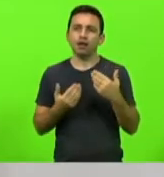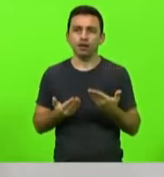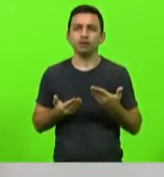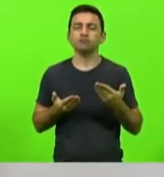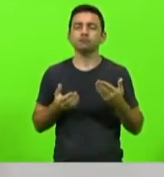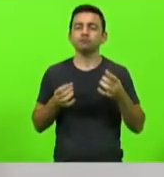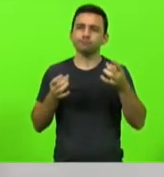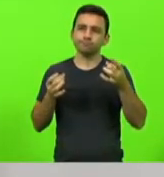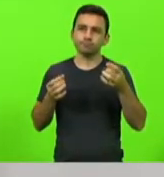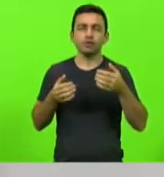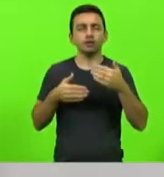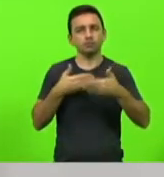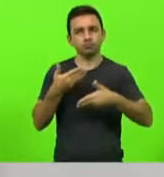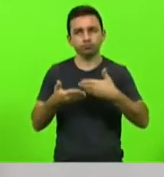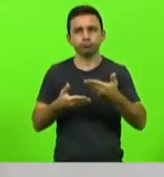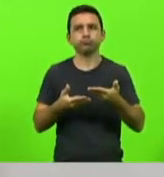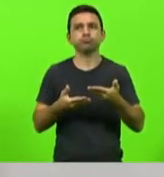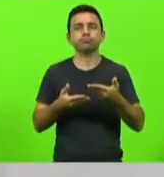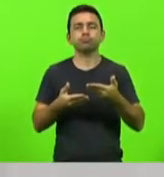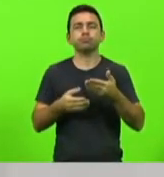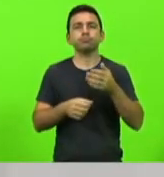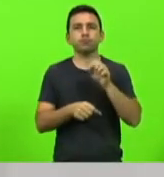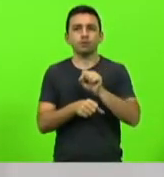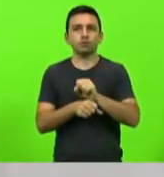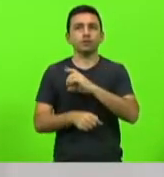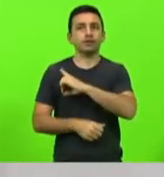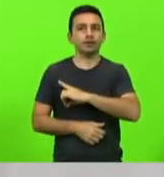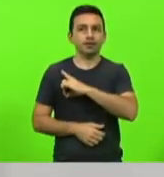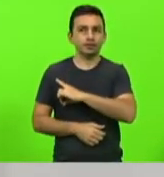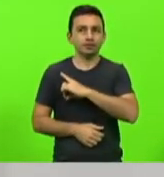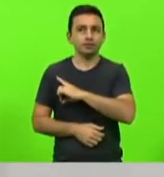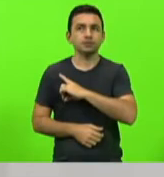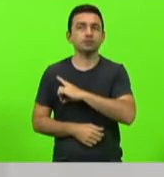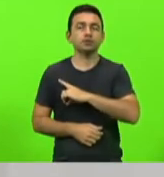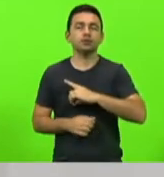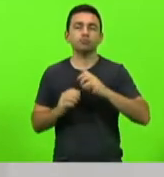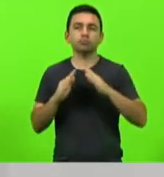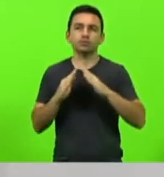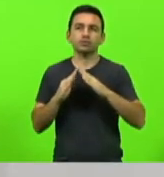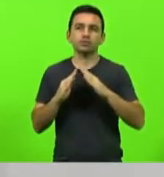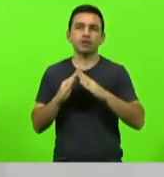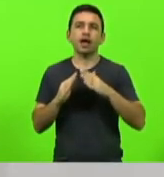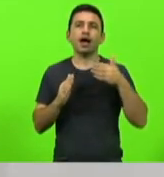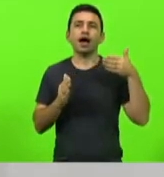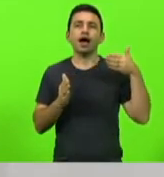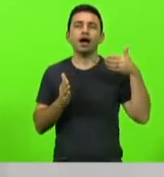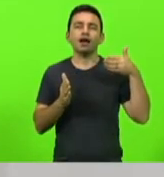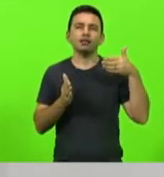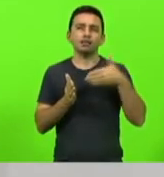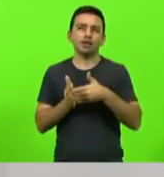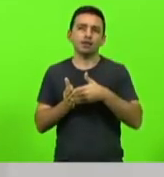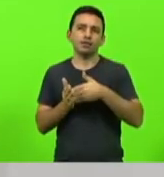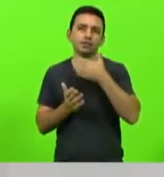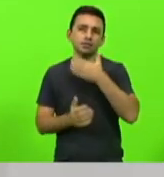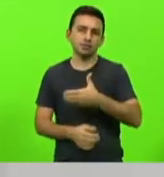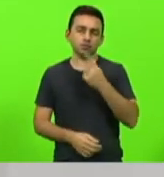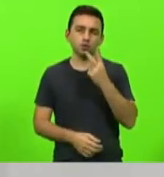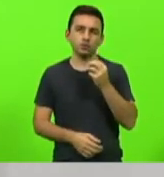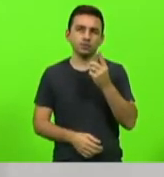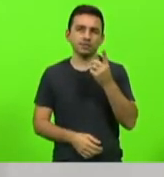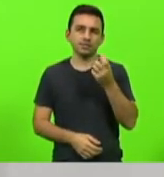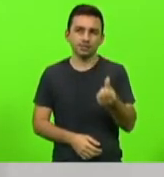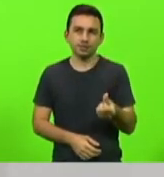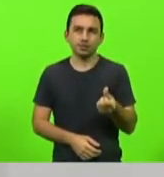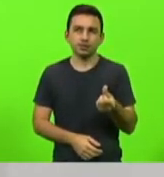paixão profissional, a Delegacia de Polícia, onde permaneceu até dezembro de 2016,